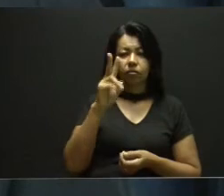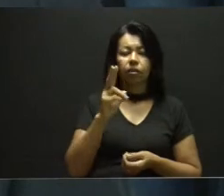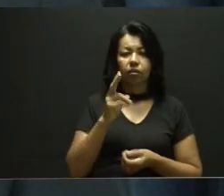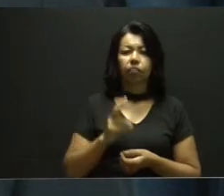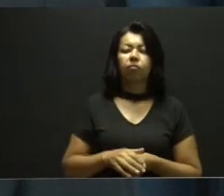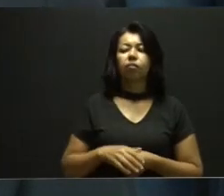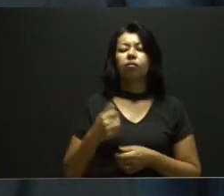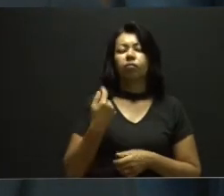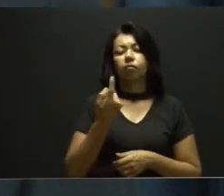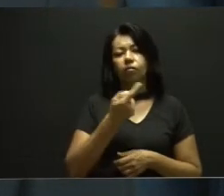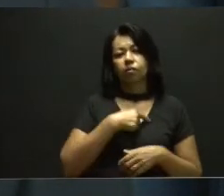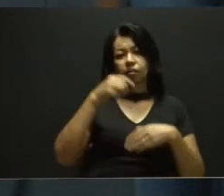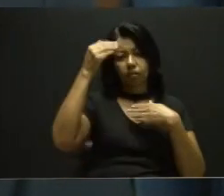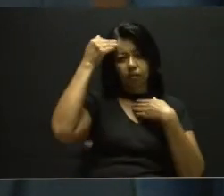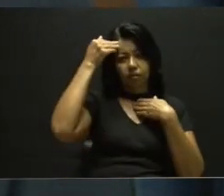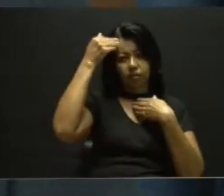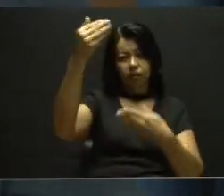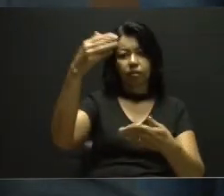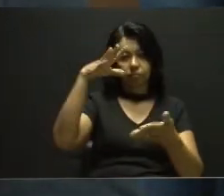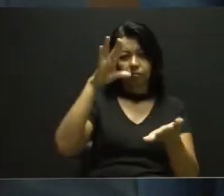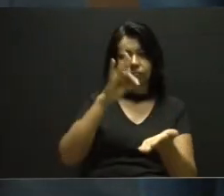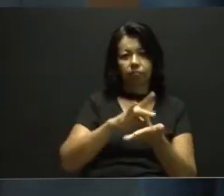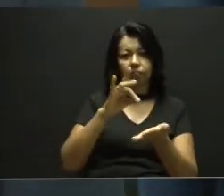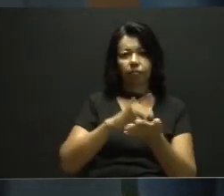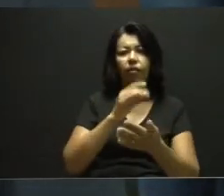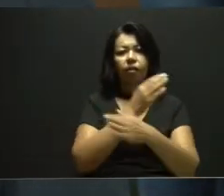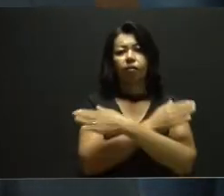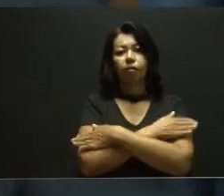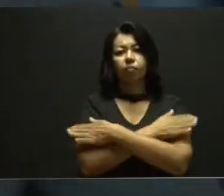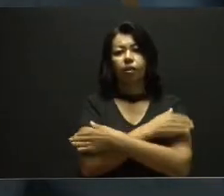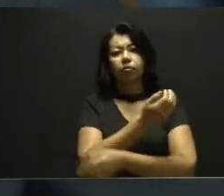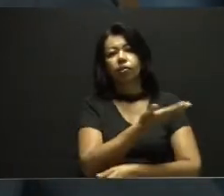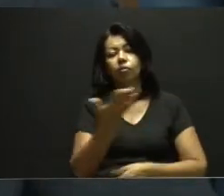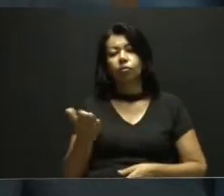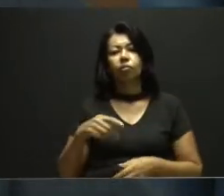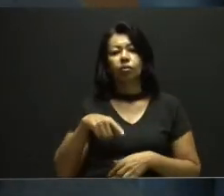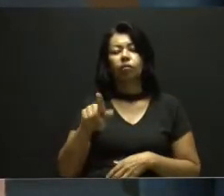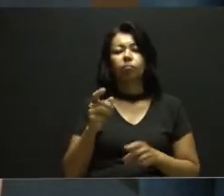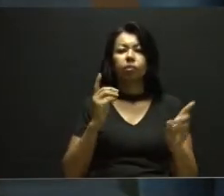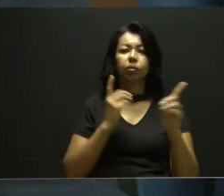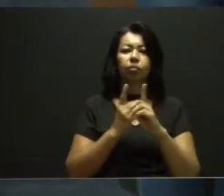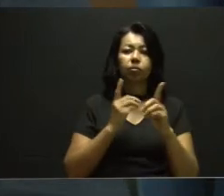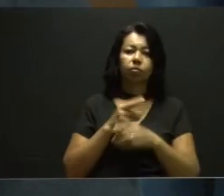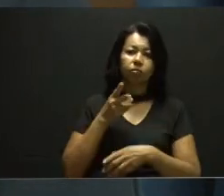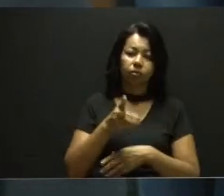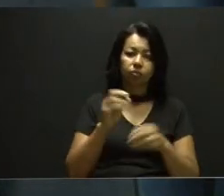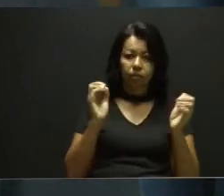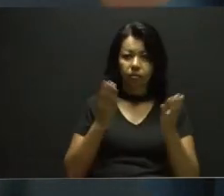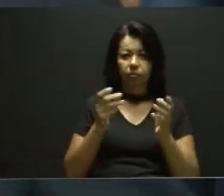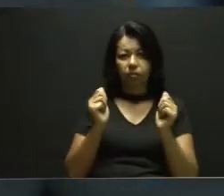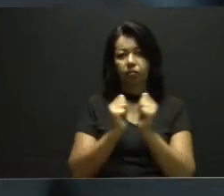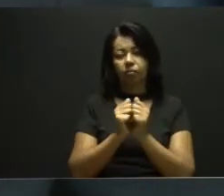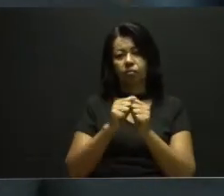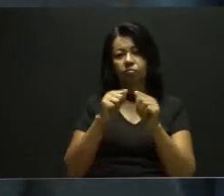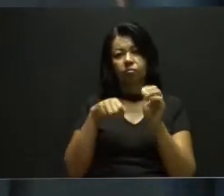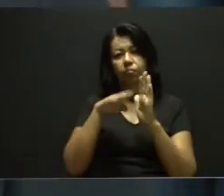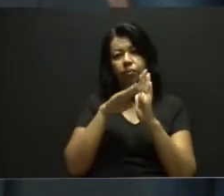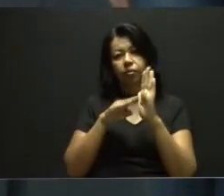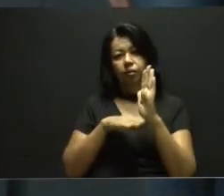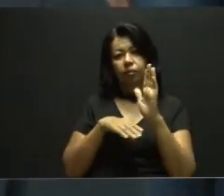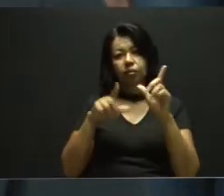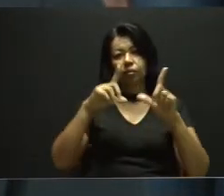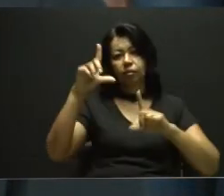dois só sinceros agradecimentos um abraço a todos e até o nosso próximo encontro continua agora com a programação